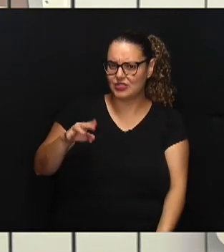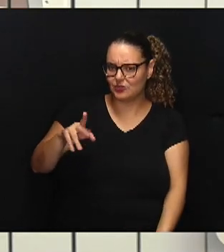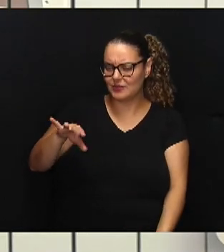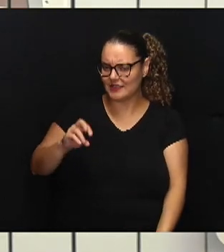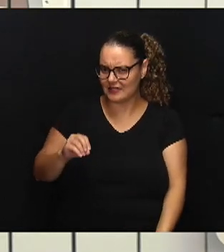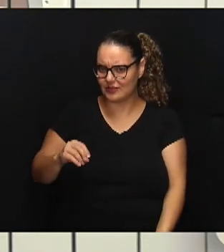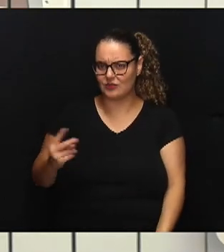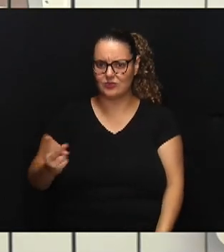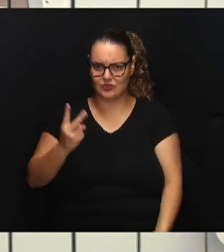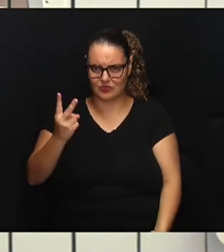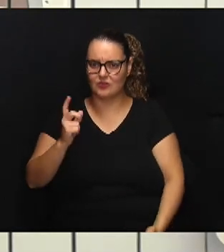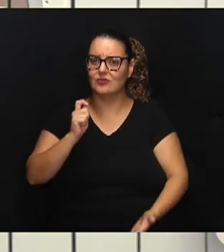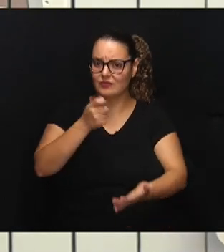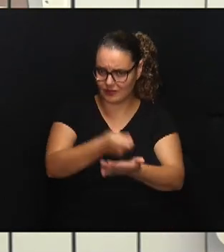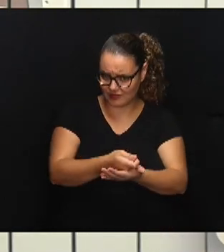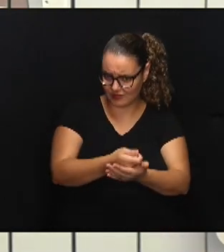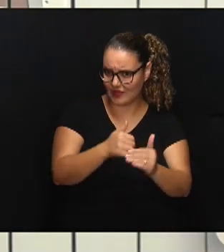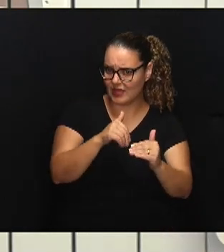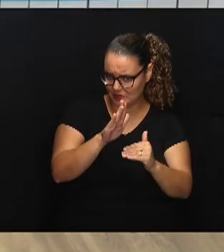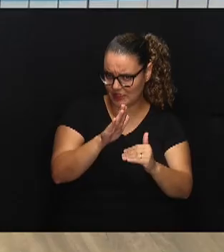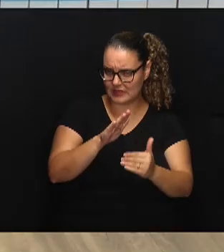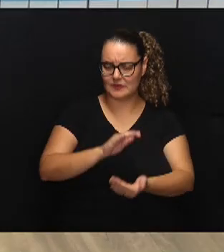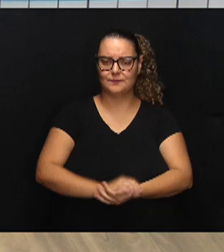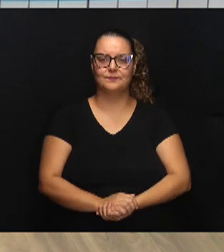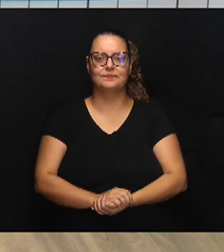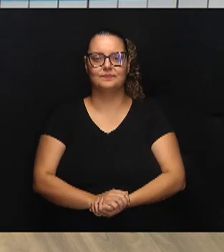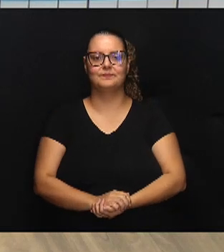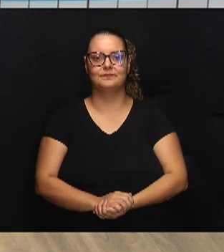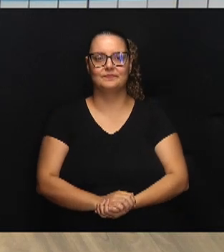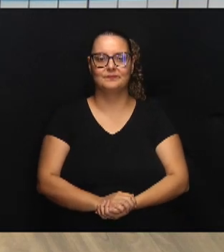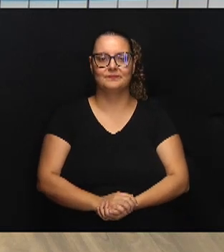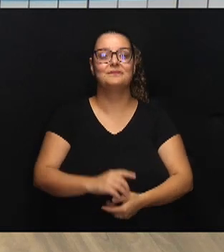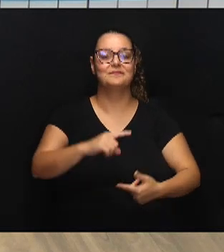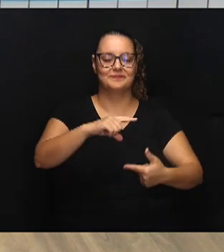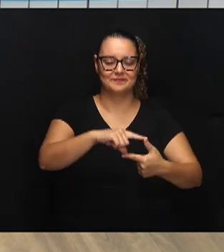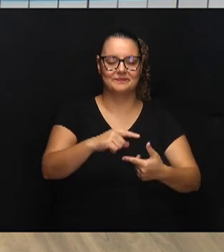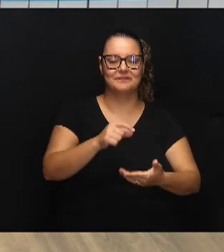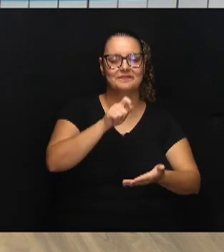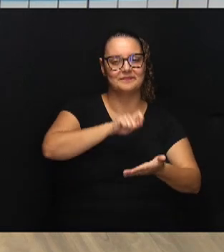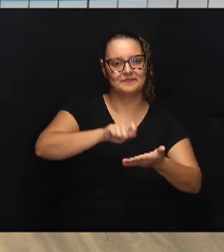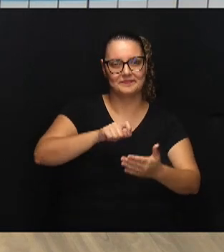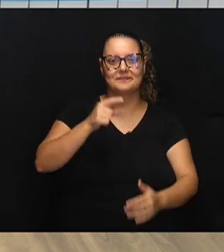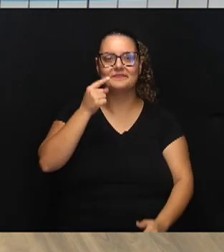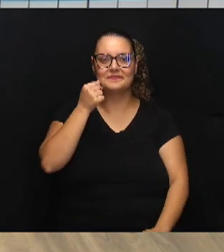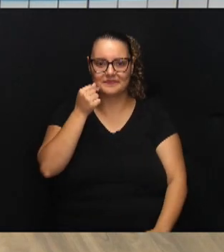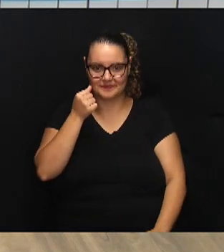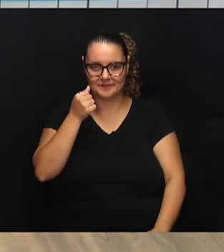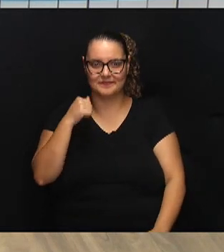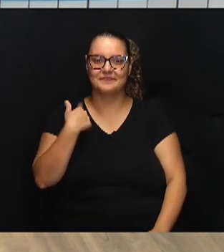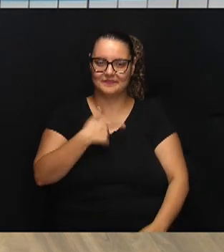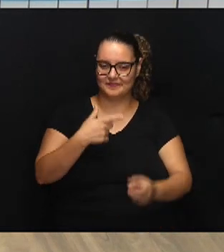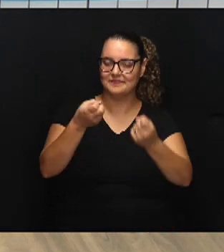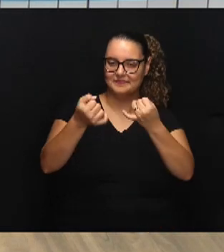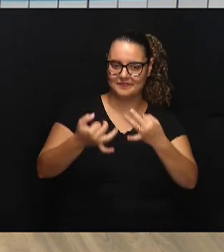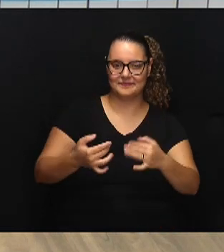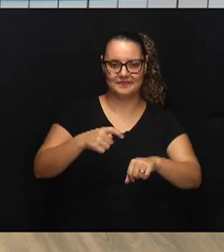valores pagos a mais? No quadro Na Ponta do Lápis, a gente explica esta situação.